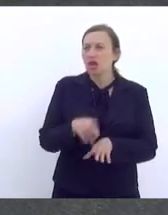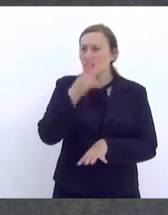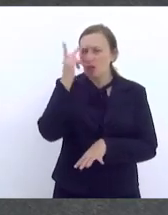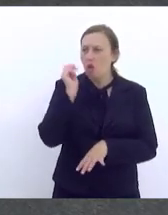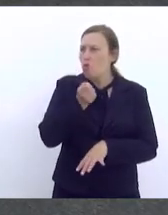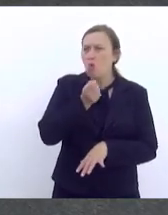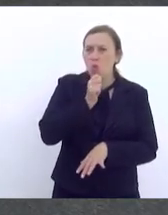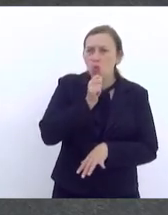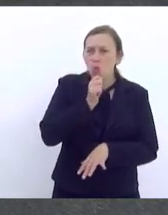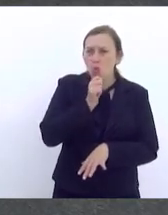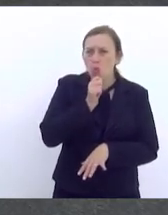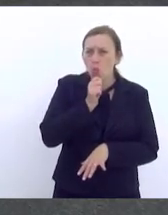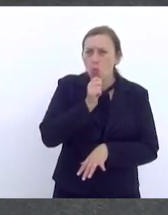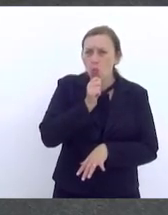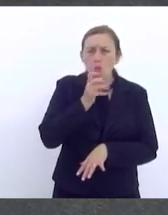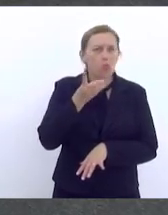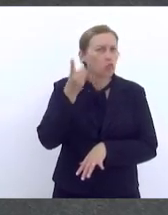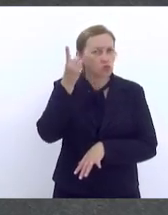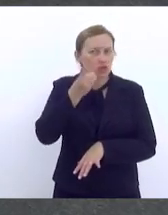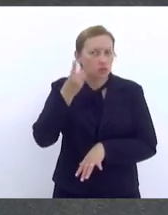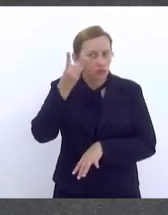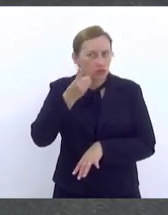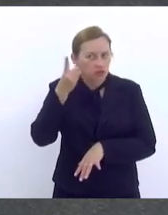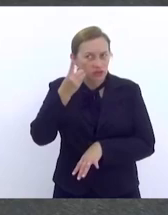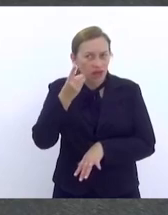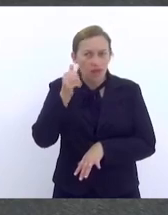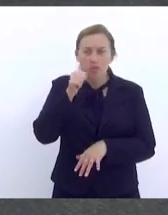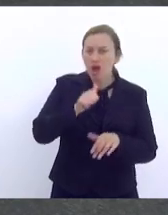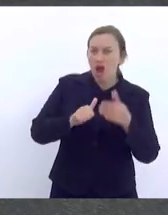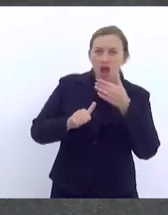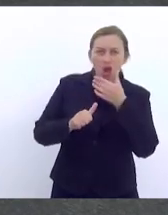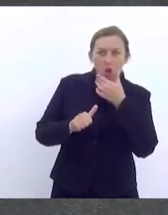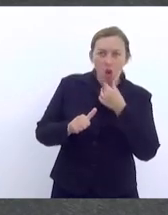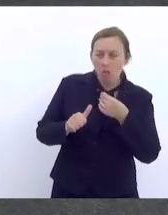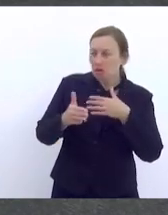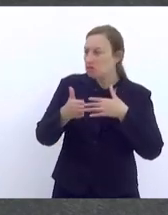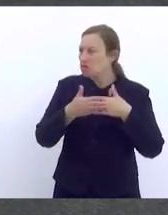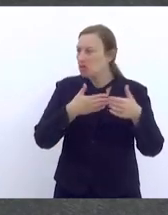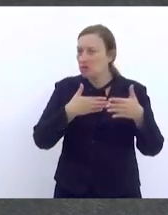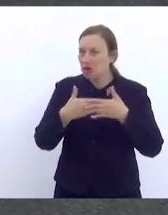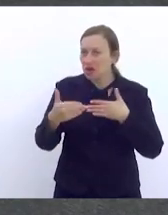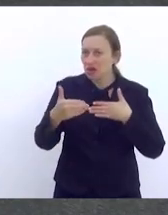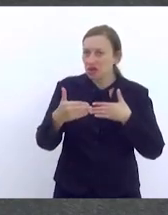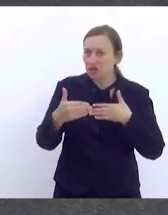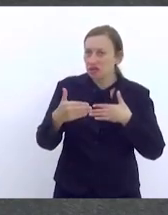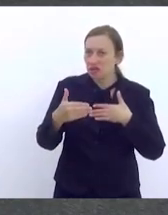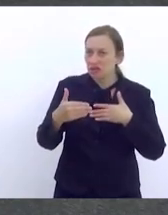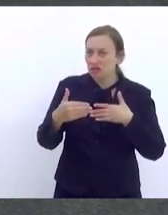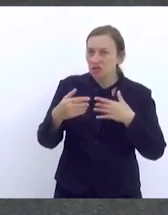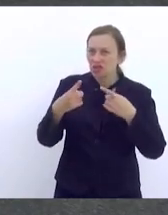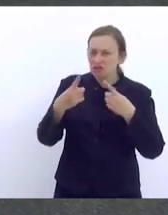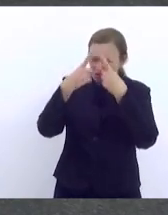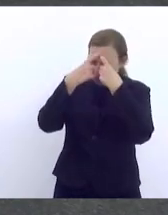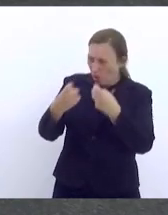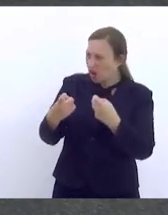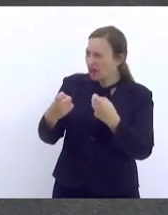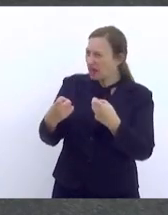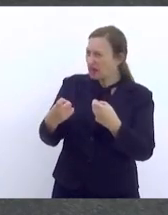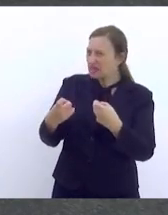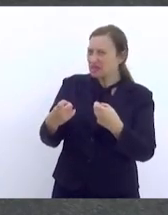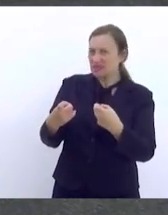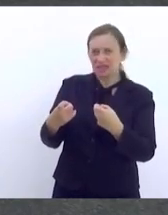parlamentar nenhum parlamentar e nenhuma parlamentar deve ser vítima de qualquer tipo de